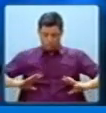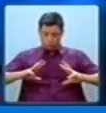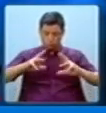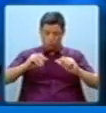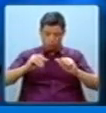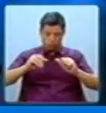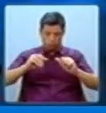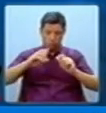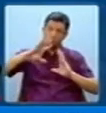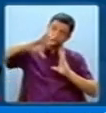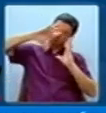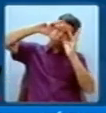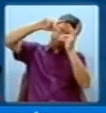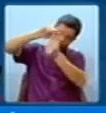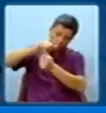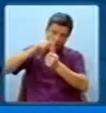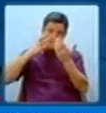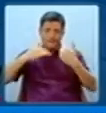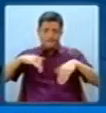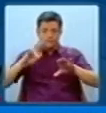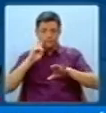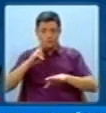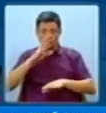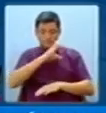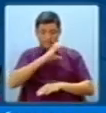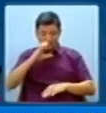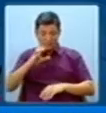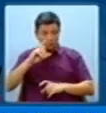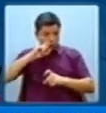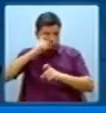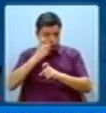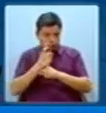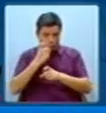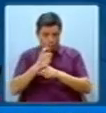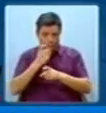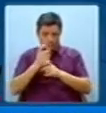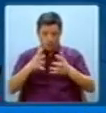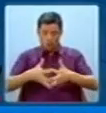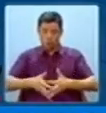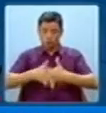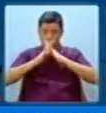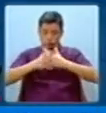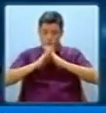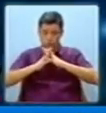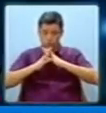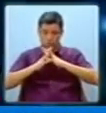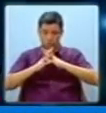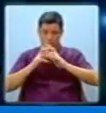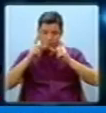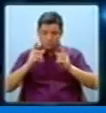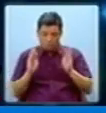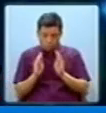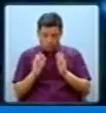não encontramos galáxias deste tamanho. Mas aquilo que os cientistas confiam é que são precisamente estas estruturas, estas galáxias bebés, que já eram